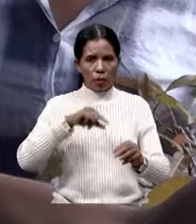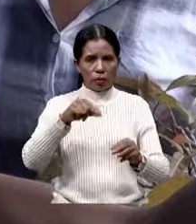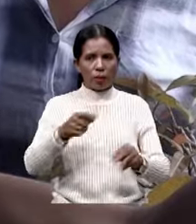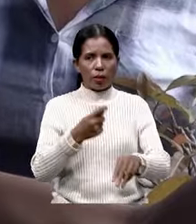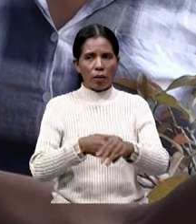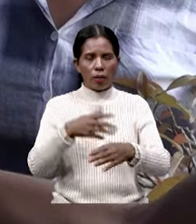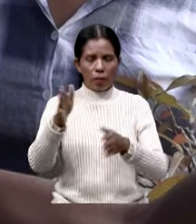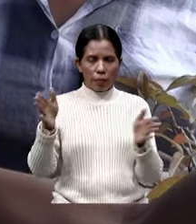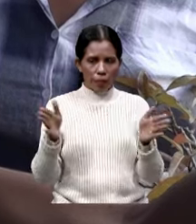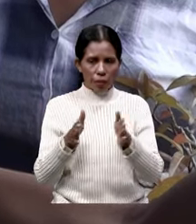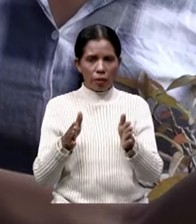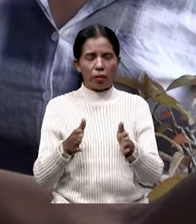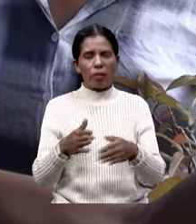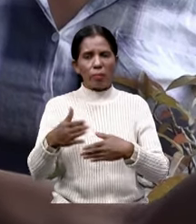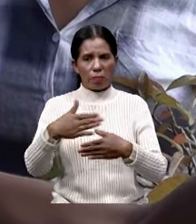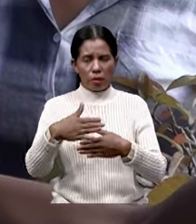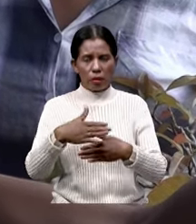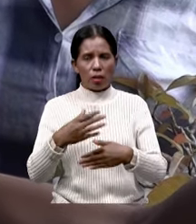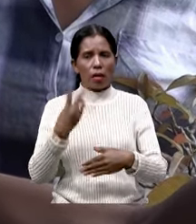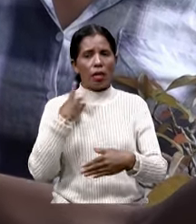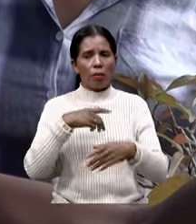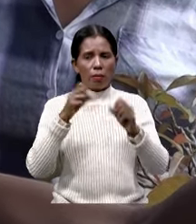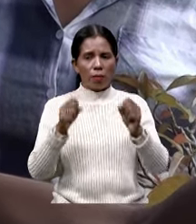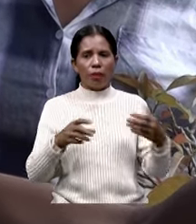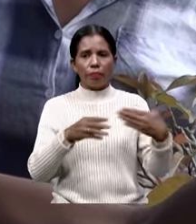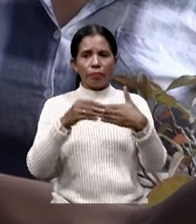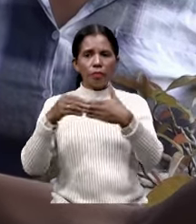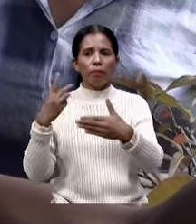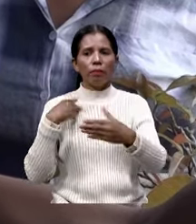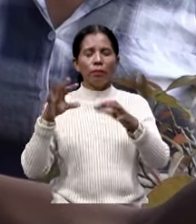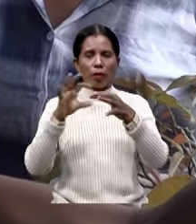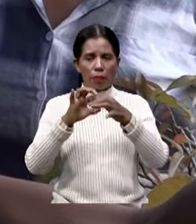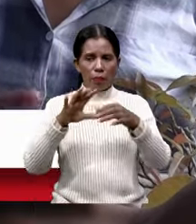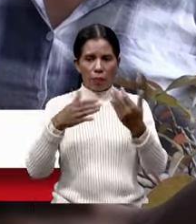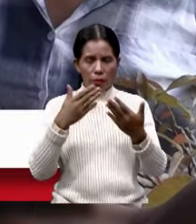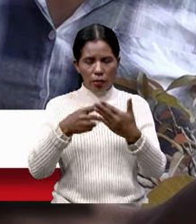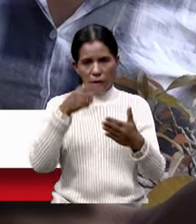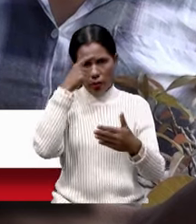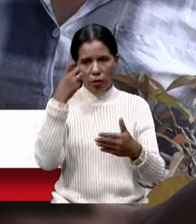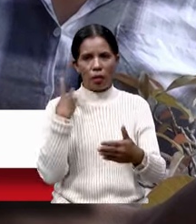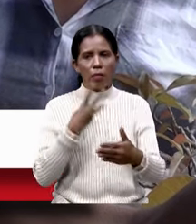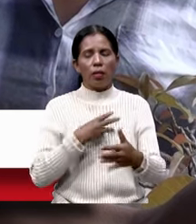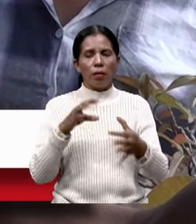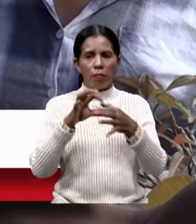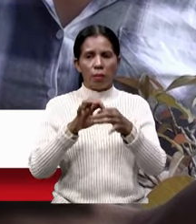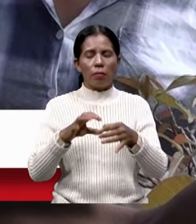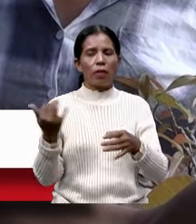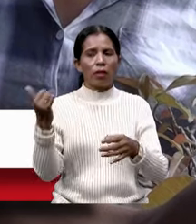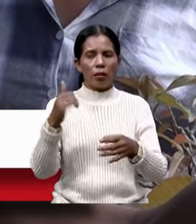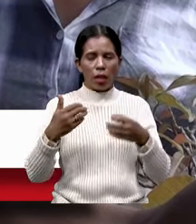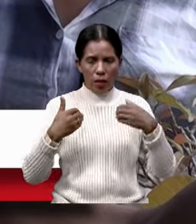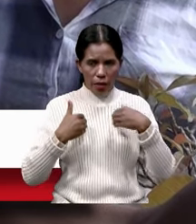limitado mas bem a mim bele consegue organizar a minha membro sira tamba a minha membro serne existe na anis